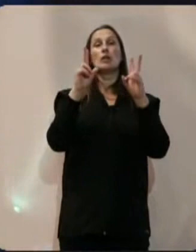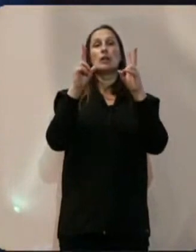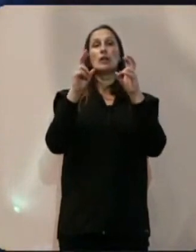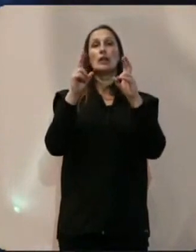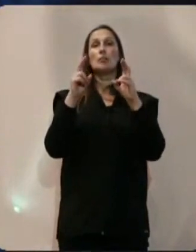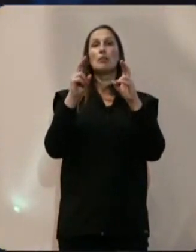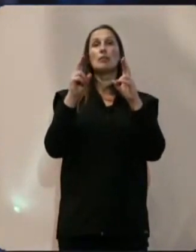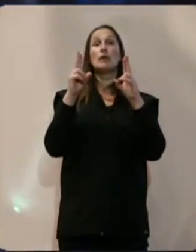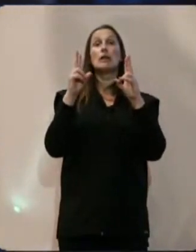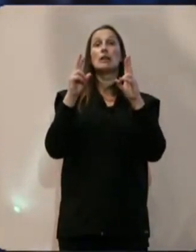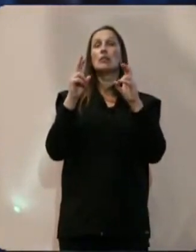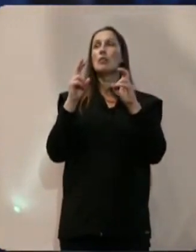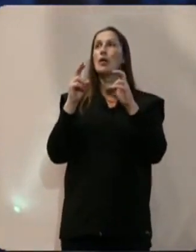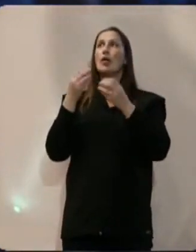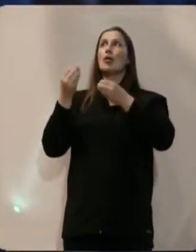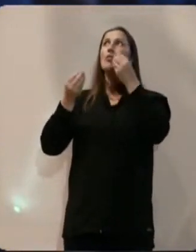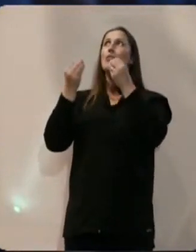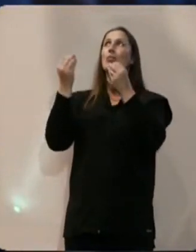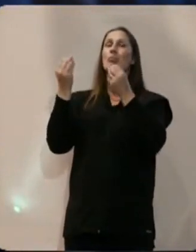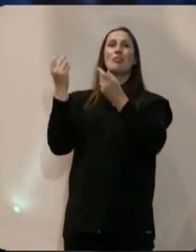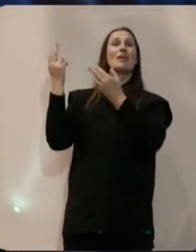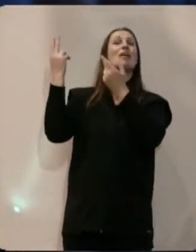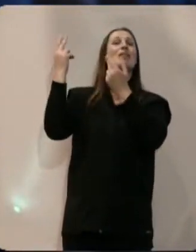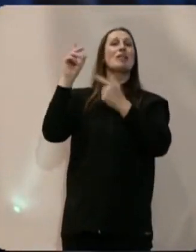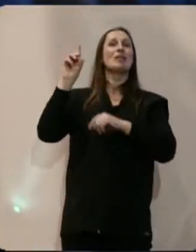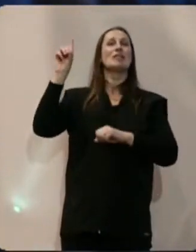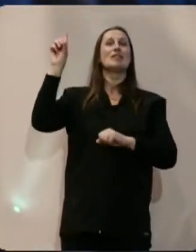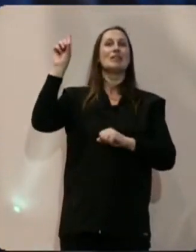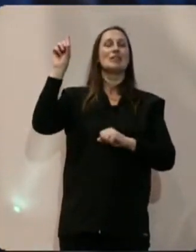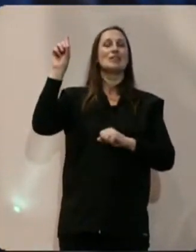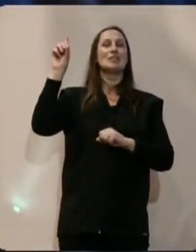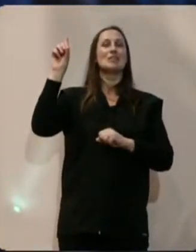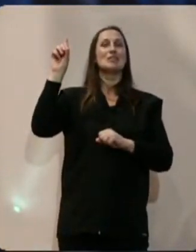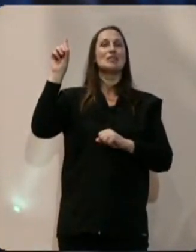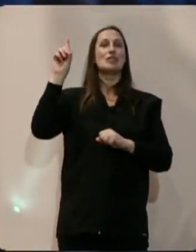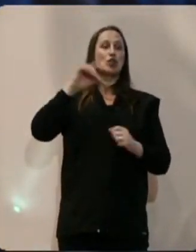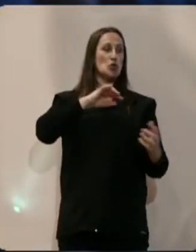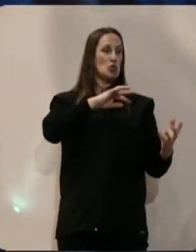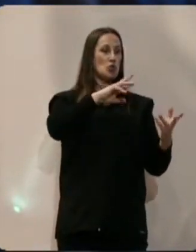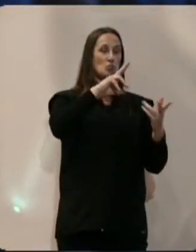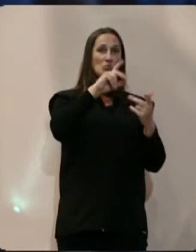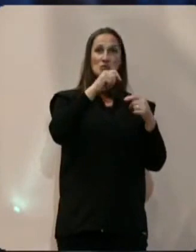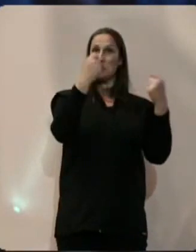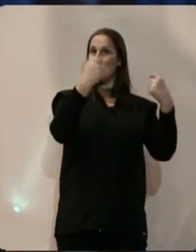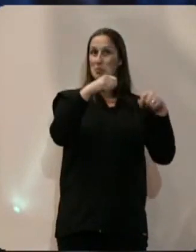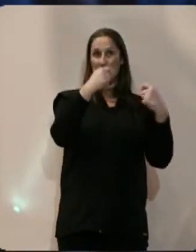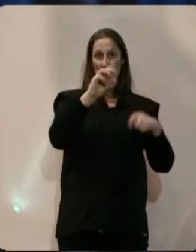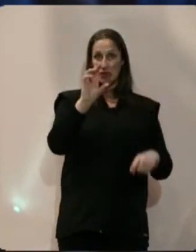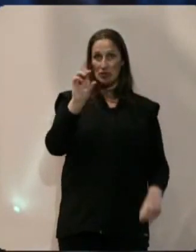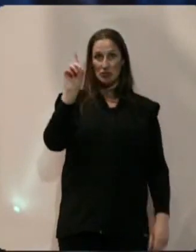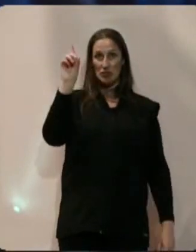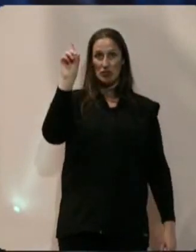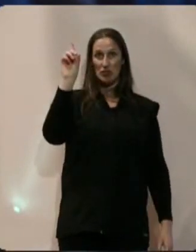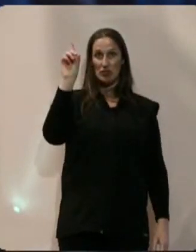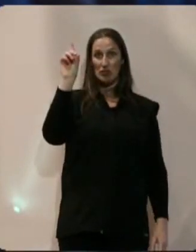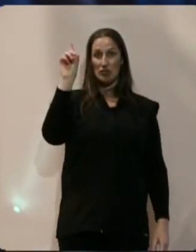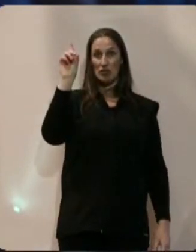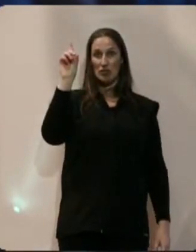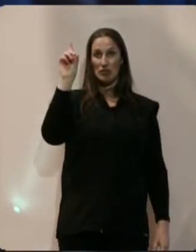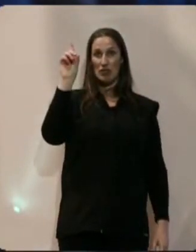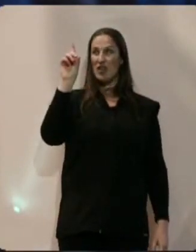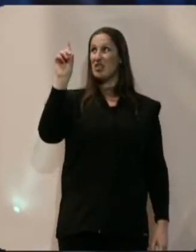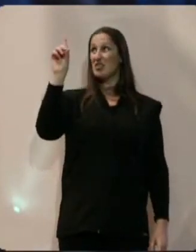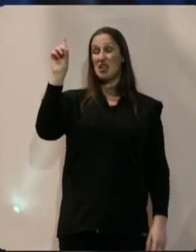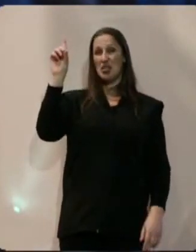Deus. Ele dizia assim: o mundo não precisa de Deus. Deus